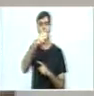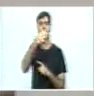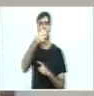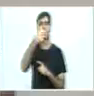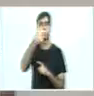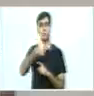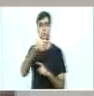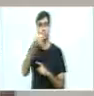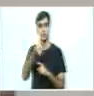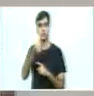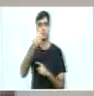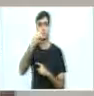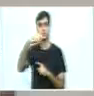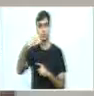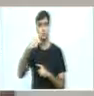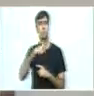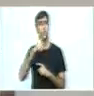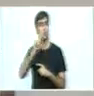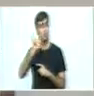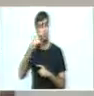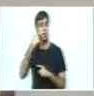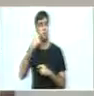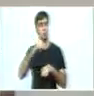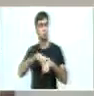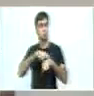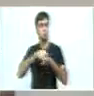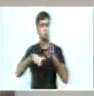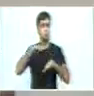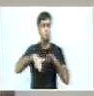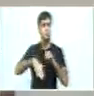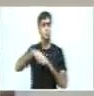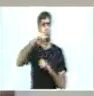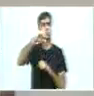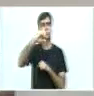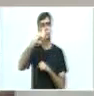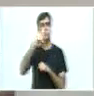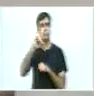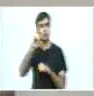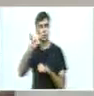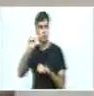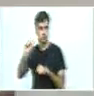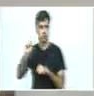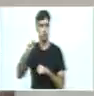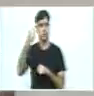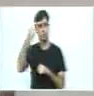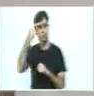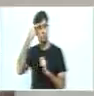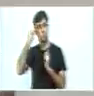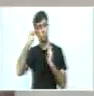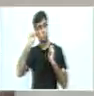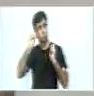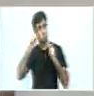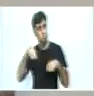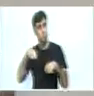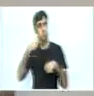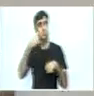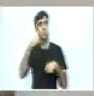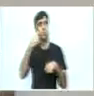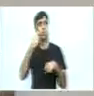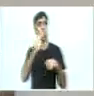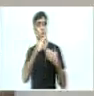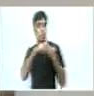56302607, que deverá ser executada no prazo de 90 dias, acredito que, do recebimento